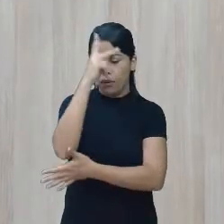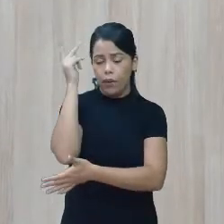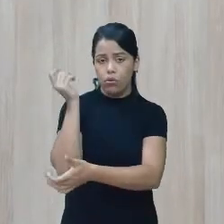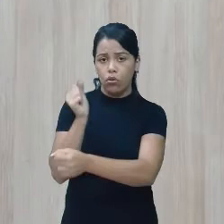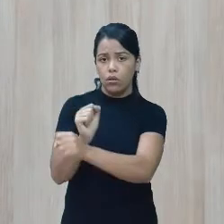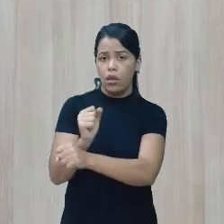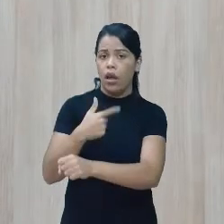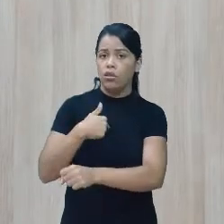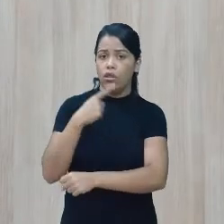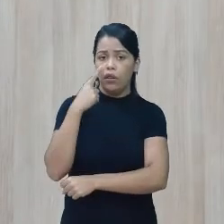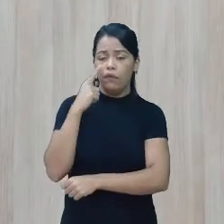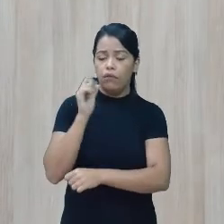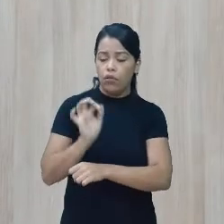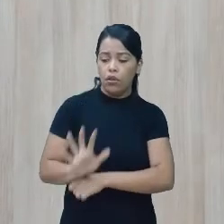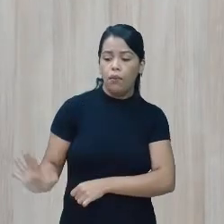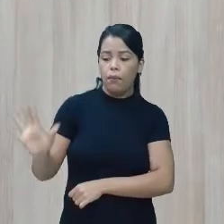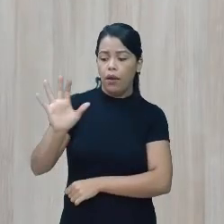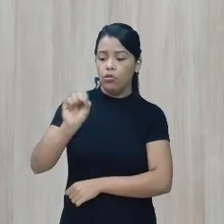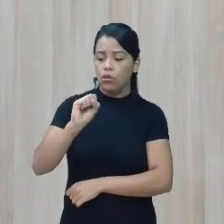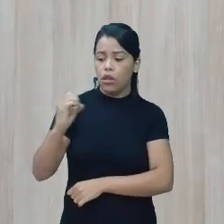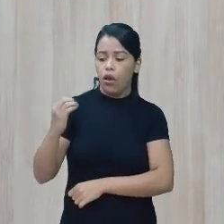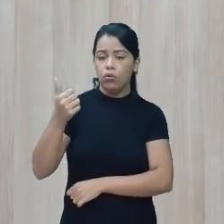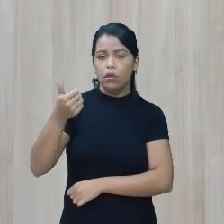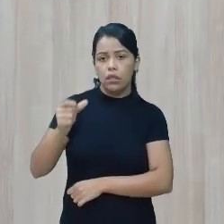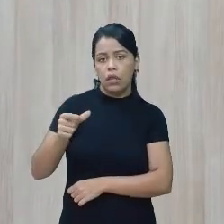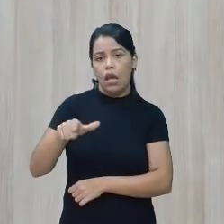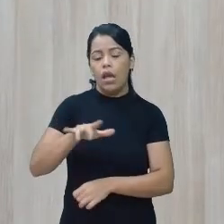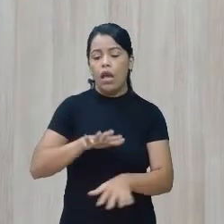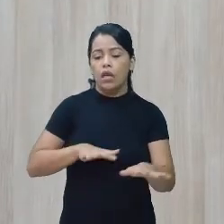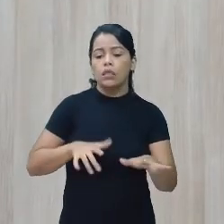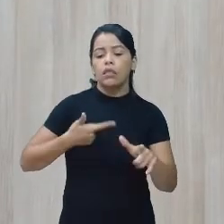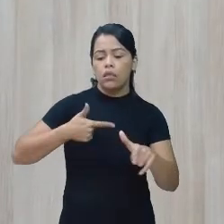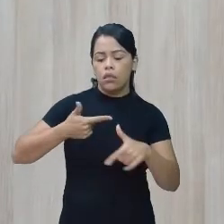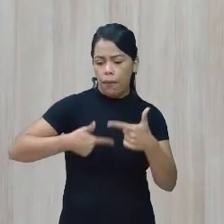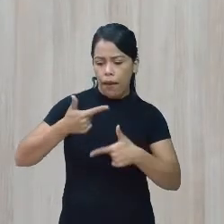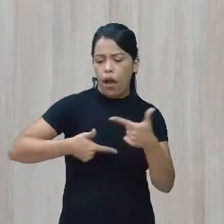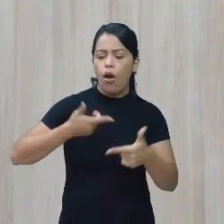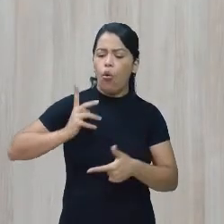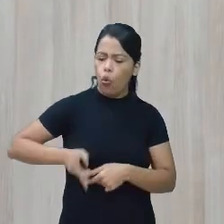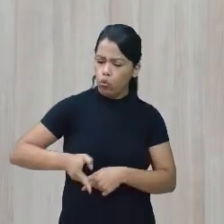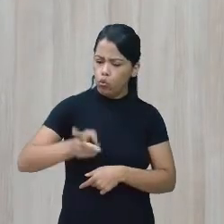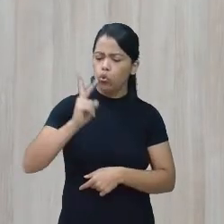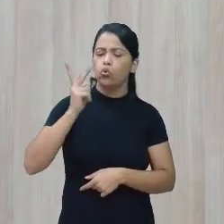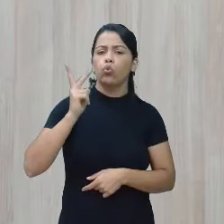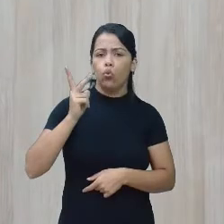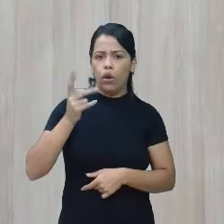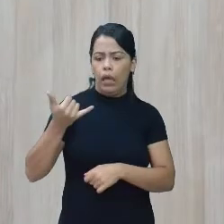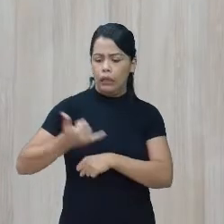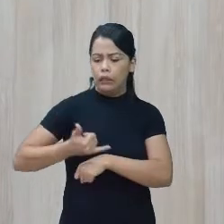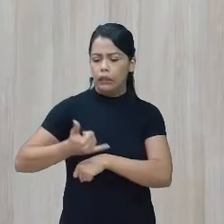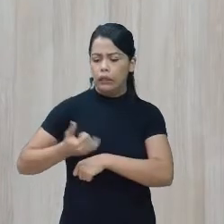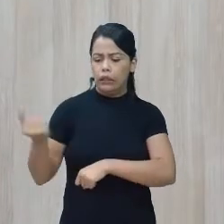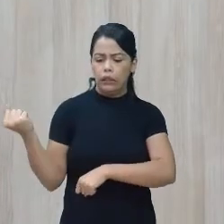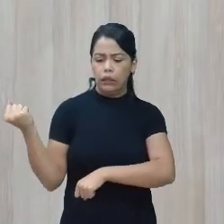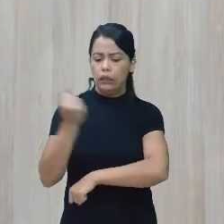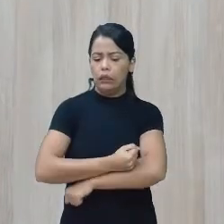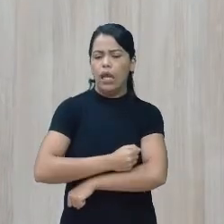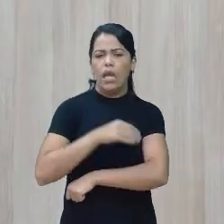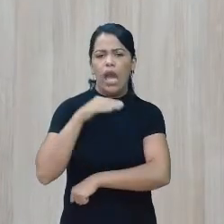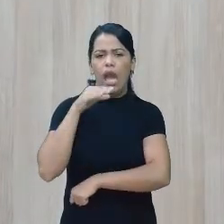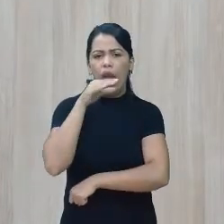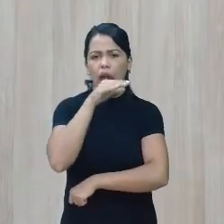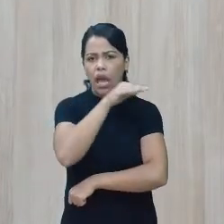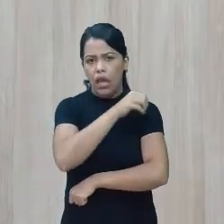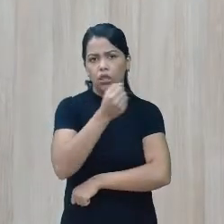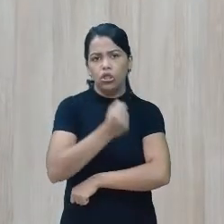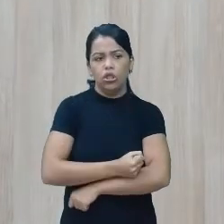imagem já do século XVI, essas atividades elas vão seguindo, né? Os sujeitos eram marcados, eram vendidos aos senhores, marcados especialmente para